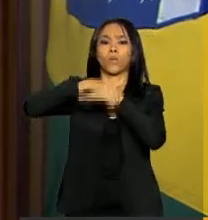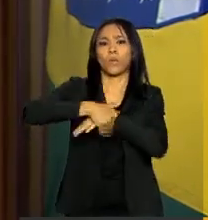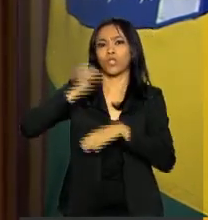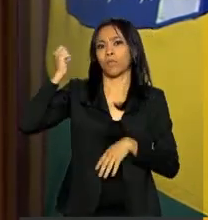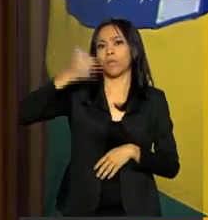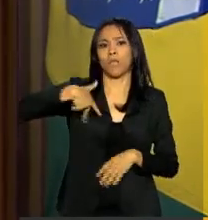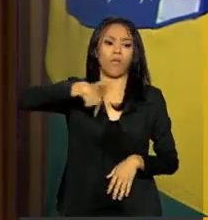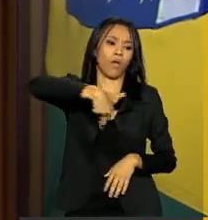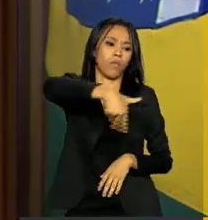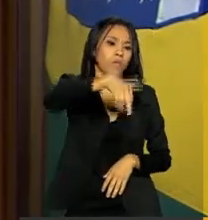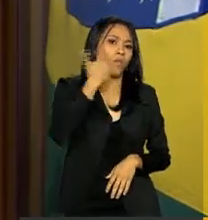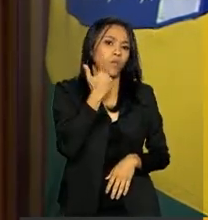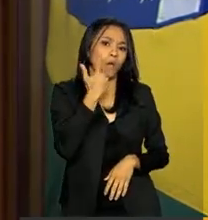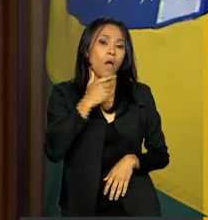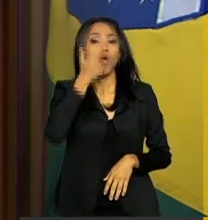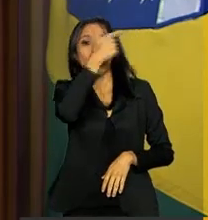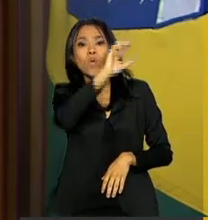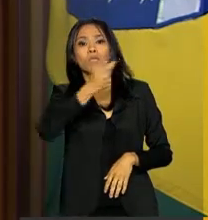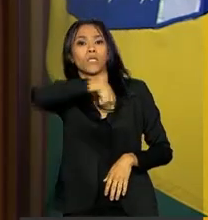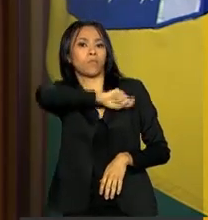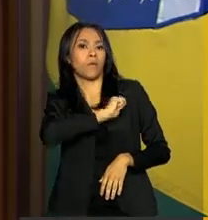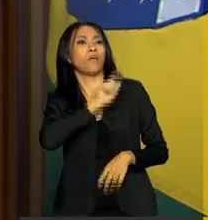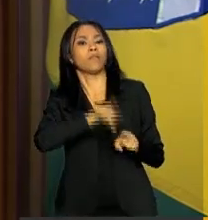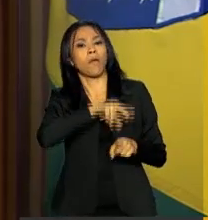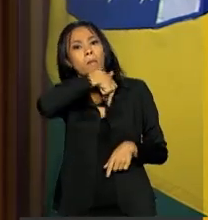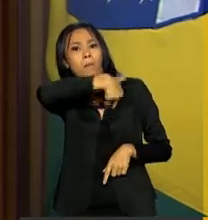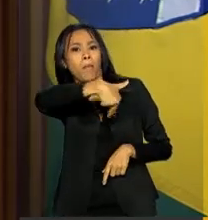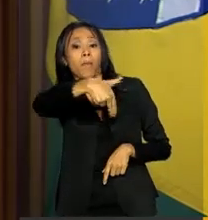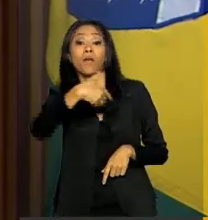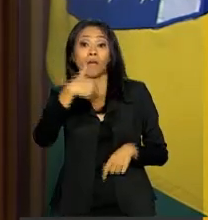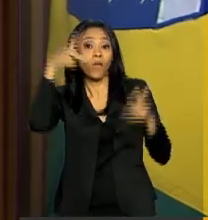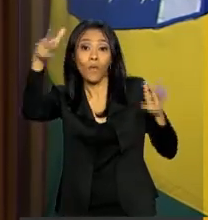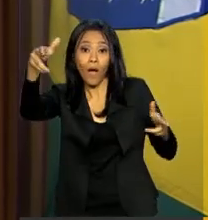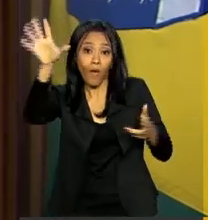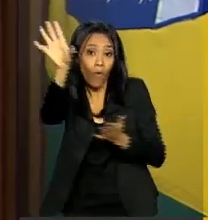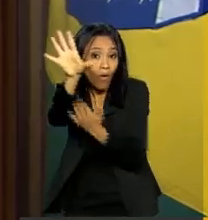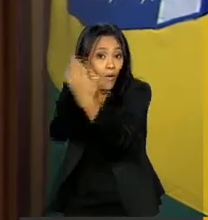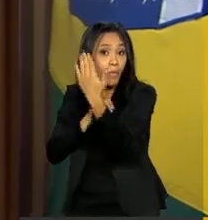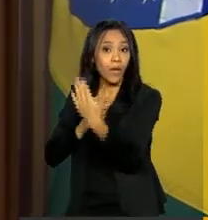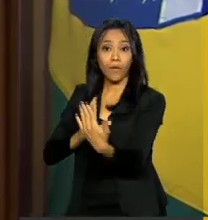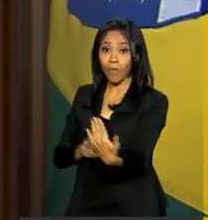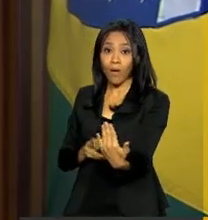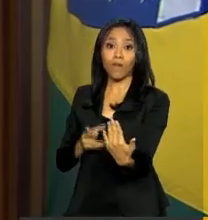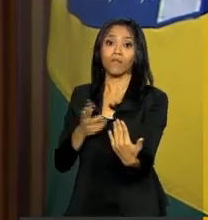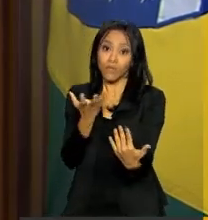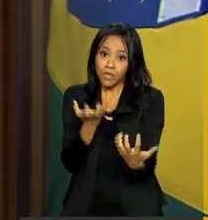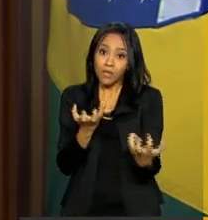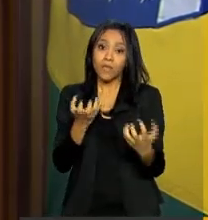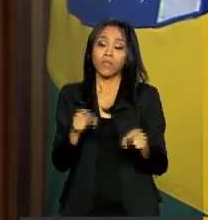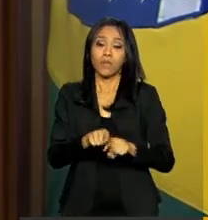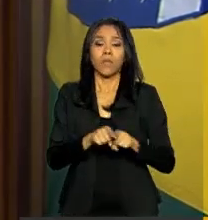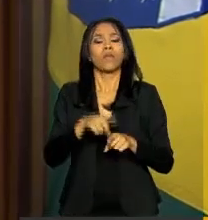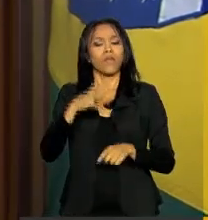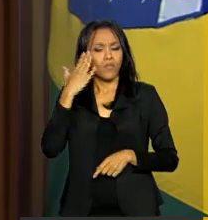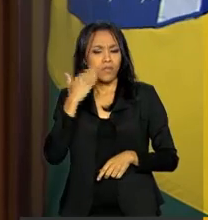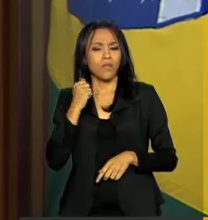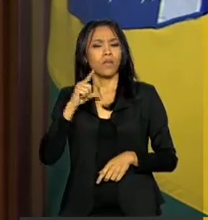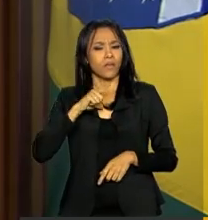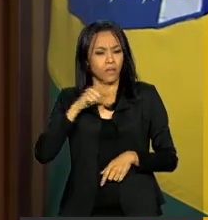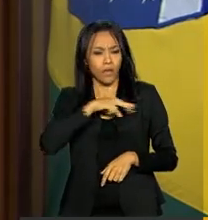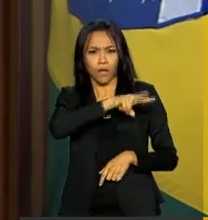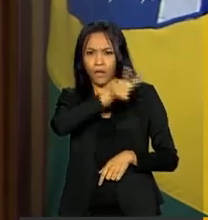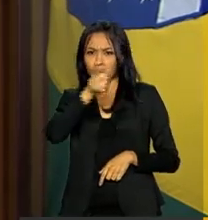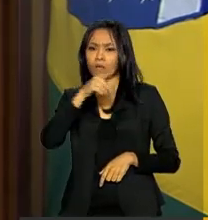onde seja nós temos que atingir esse estágio eu sei que há governadores que já se dedicarão enormemente